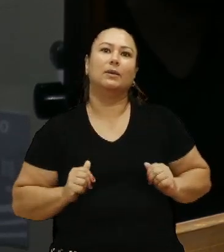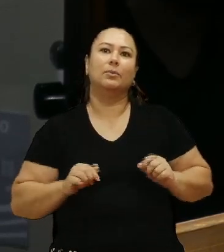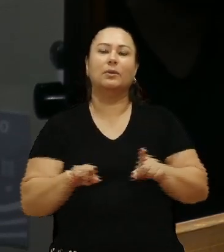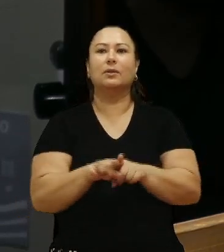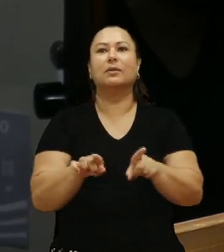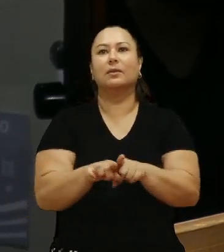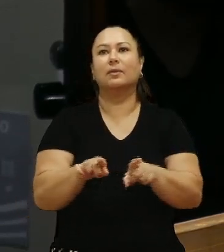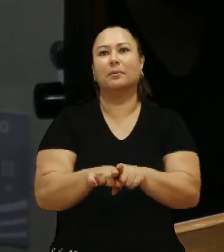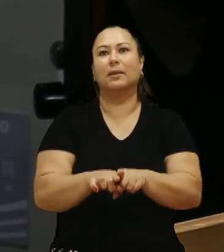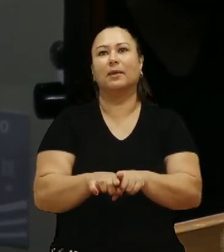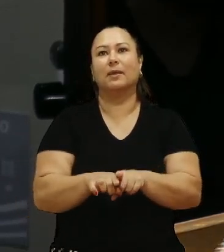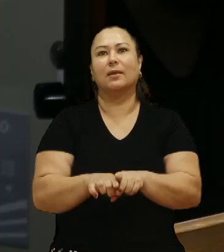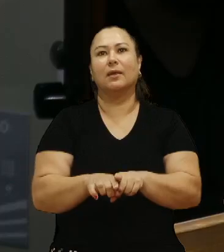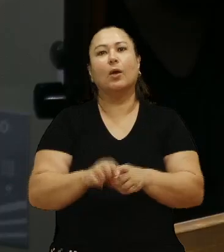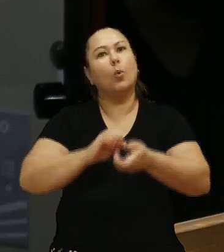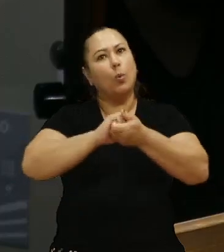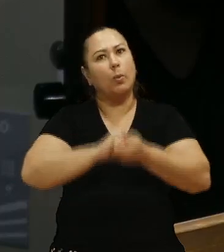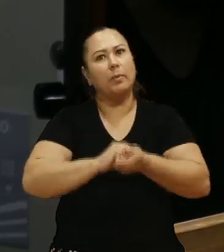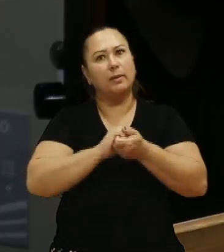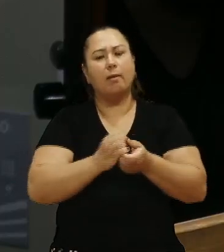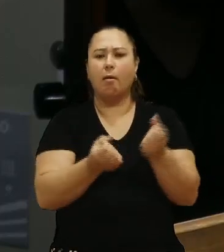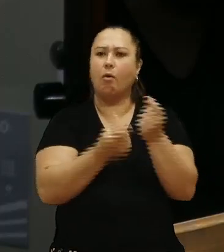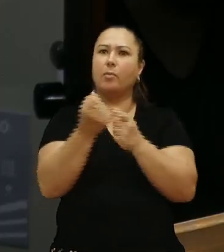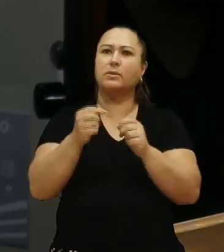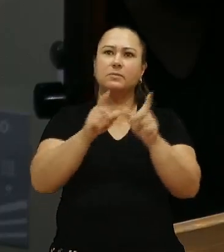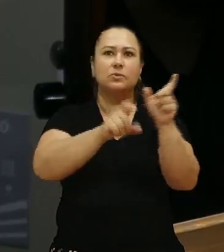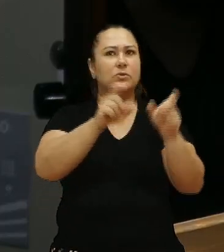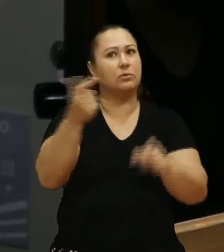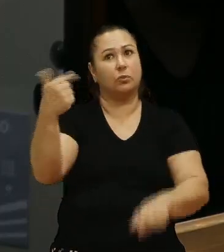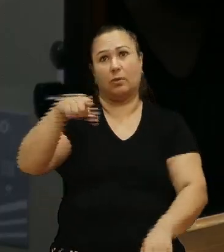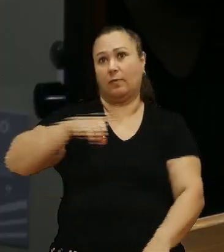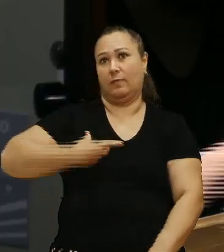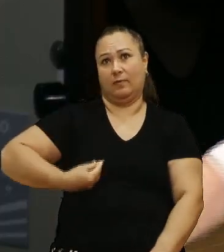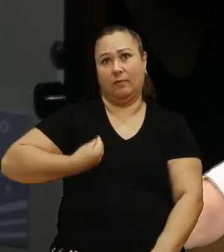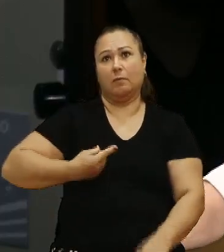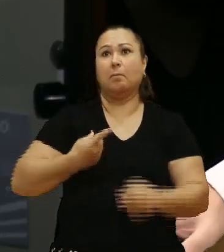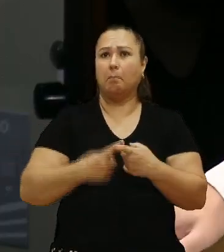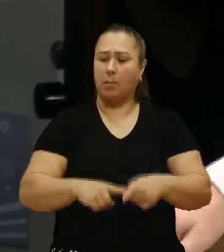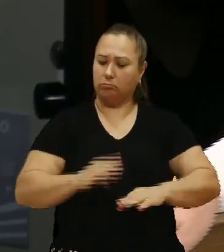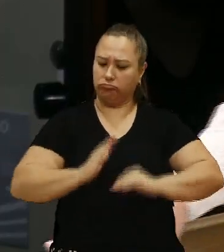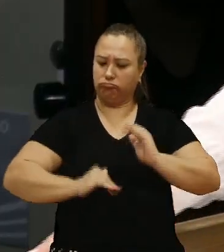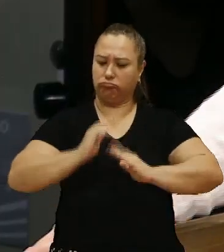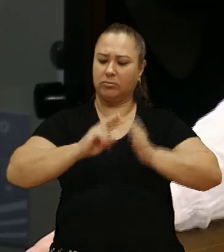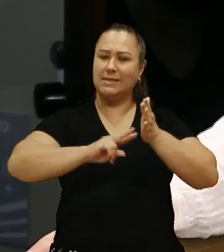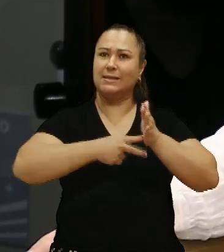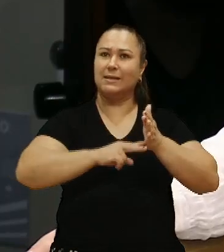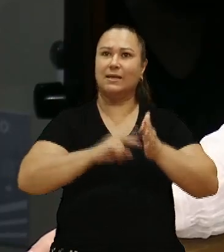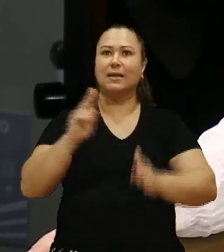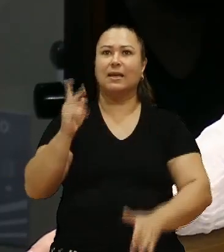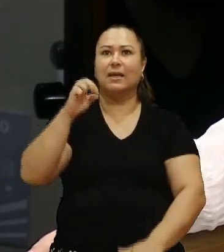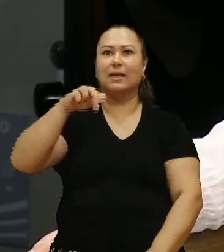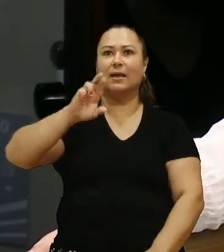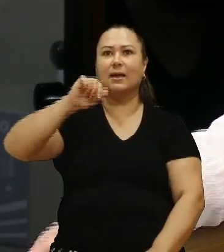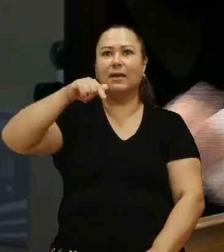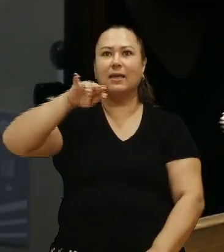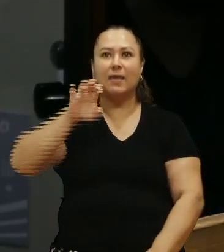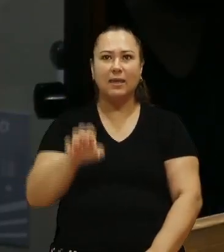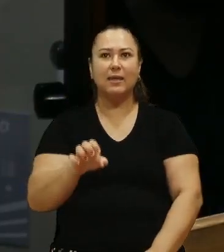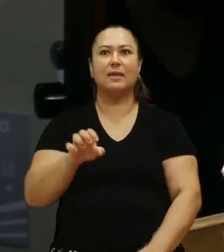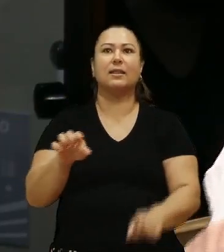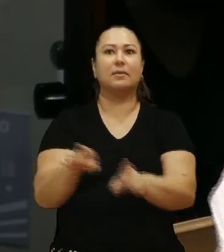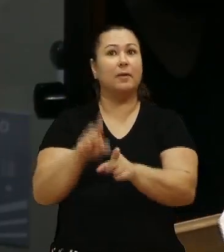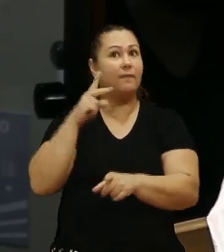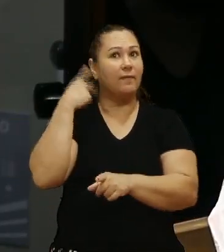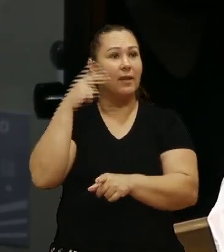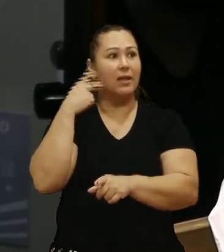gente que não está aqui, mas construiu tanto esse sindicato. Queria cumprimentar o Henrique Silva, que foi vereador